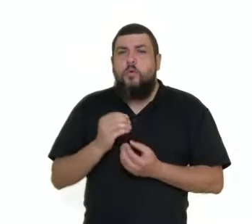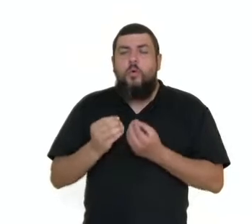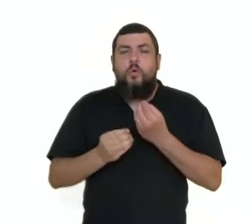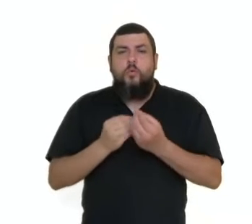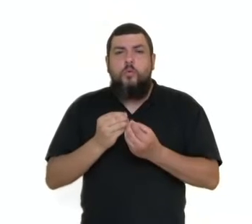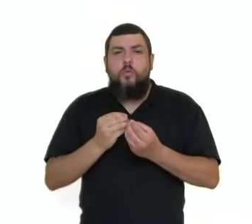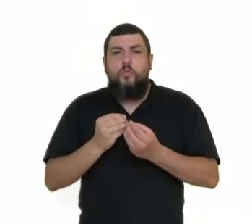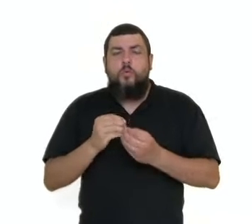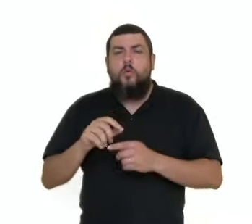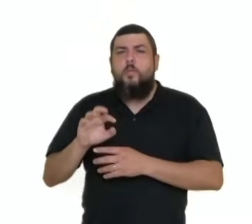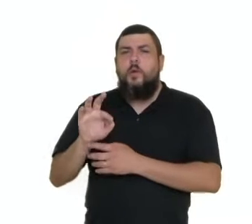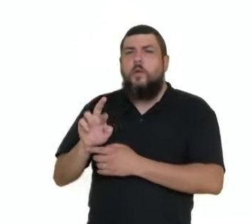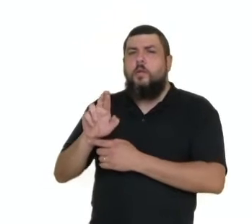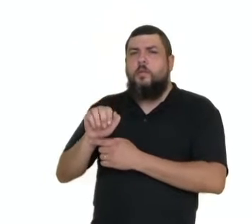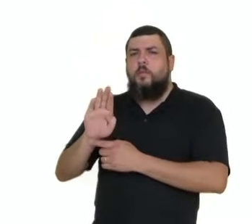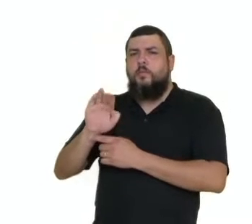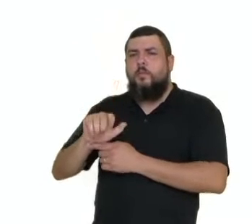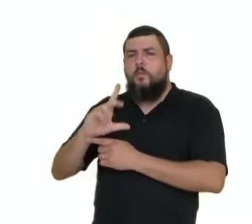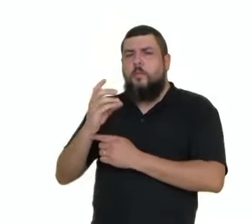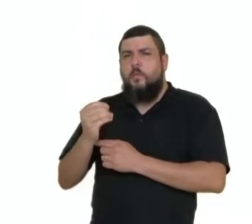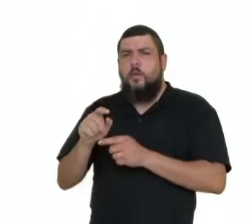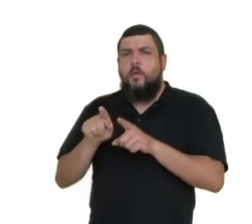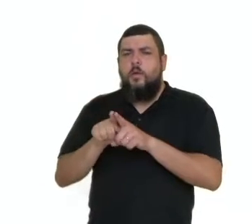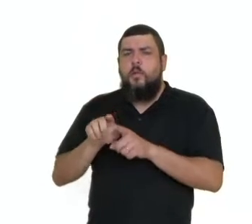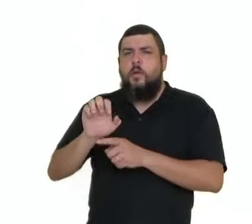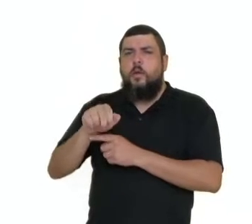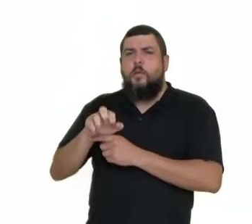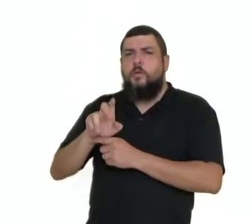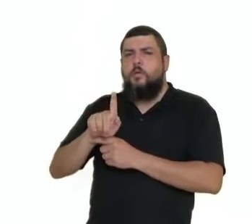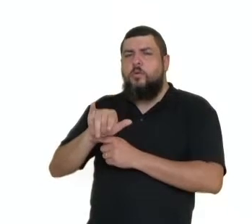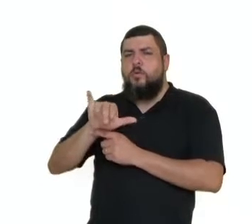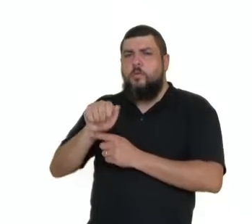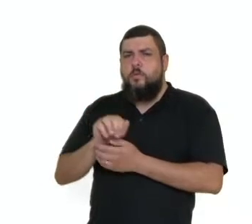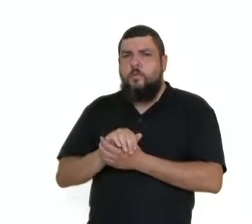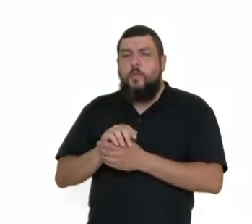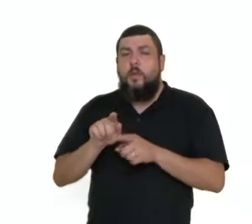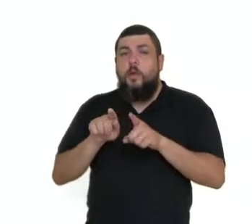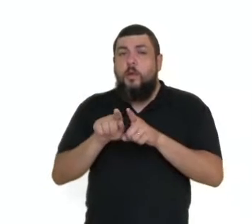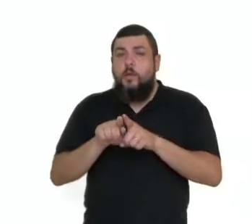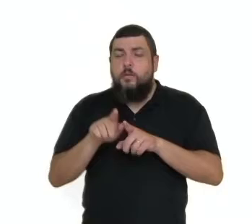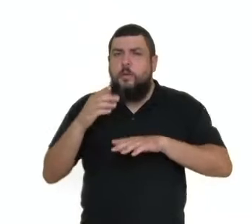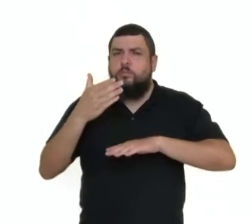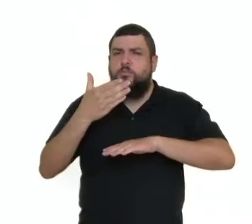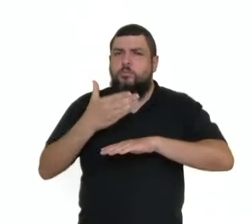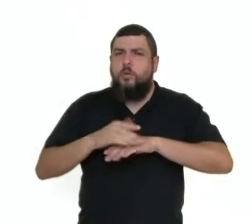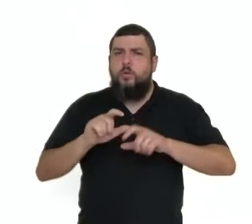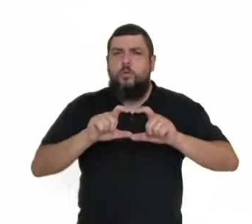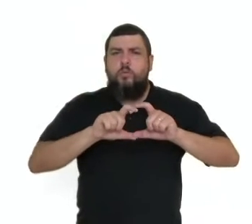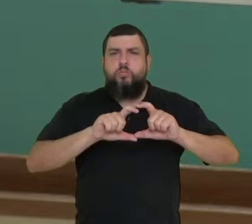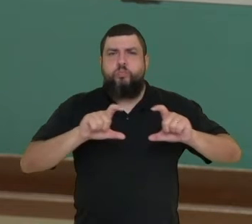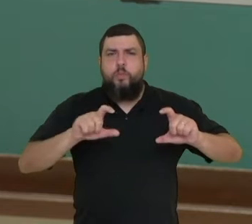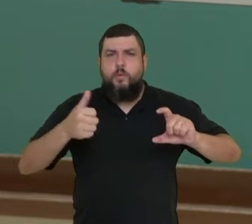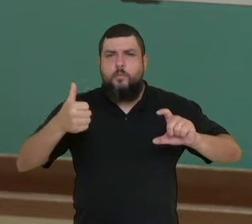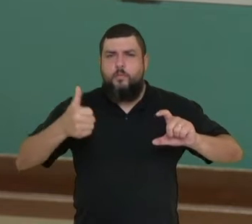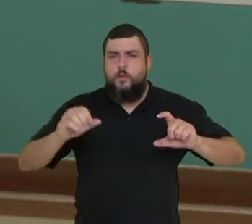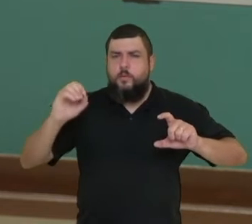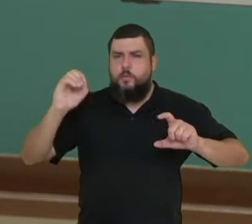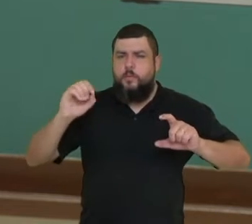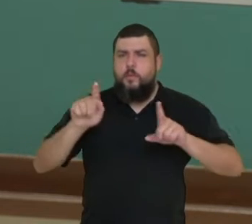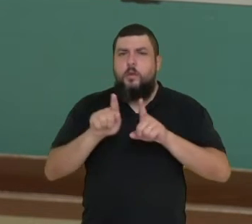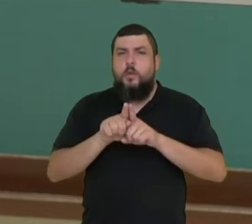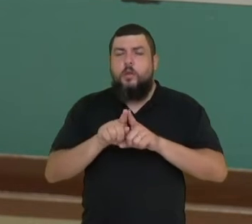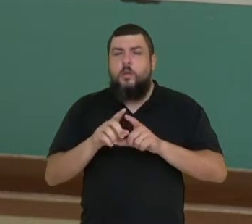e energia. Precisamos que você saiba manipular as equações de primeiro grau e, se possível, tenha conhecimentos básicos de